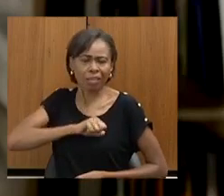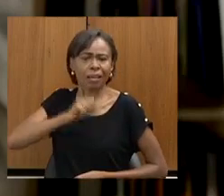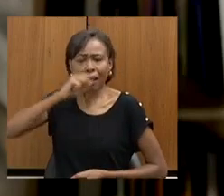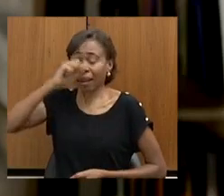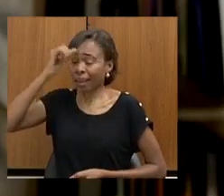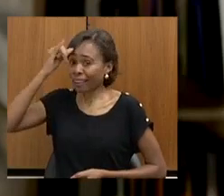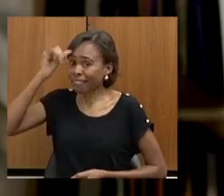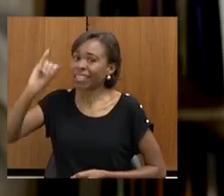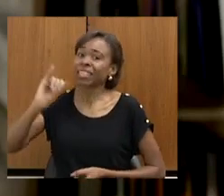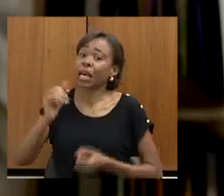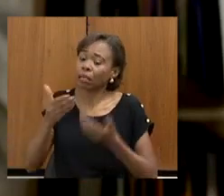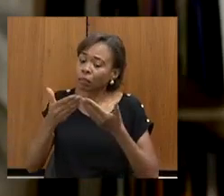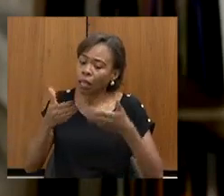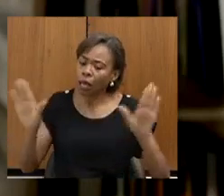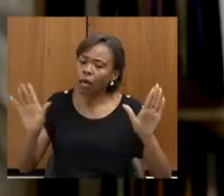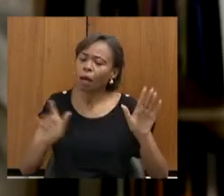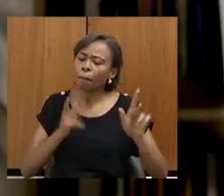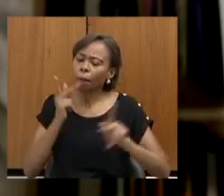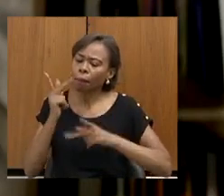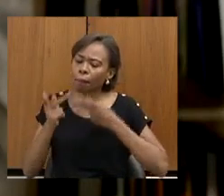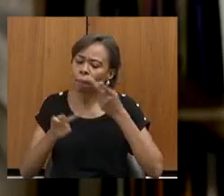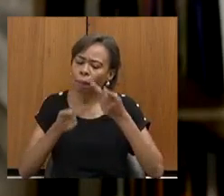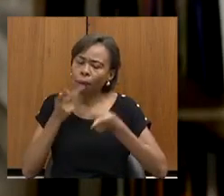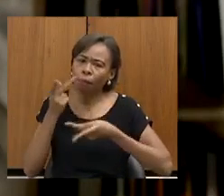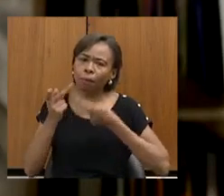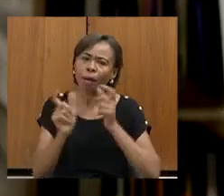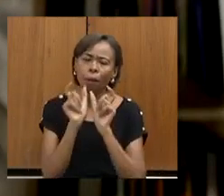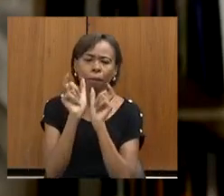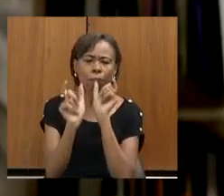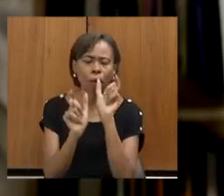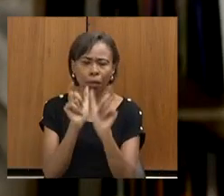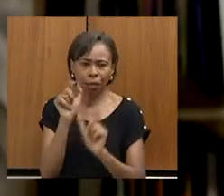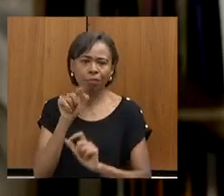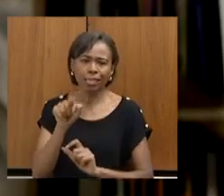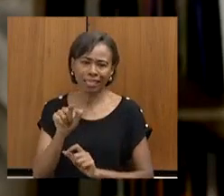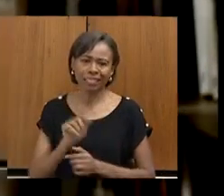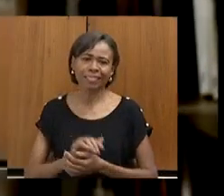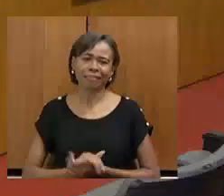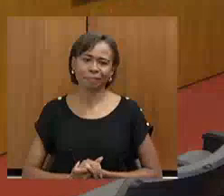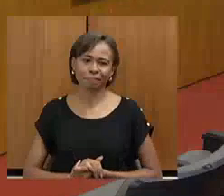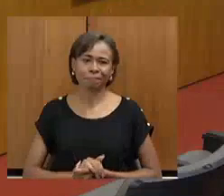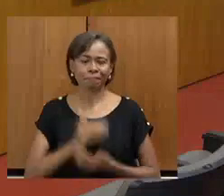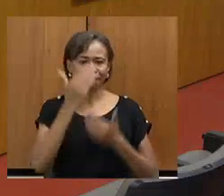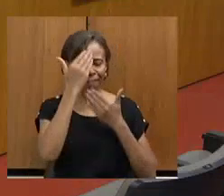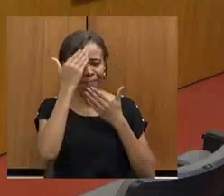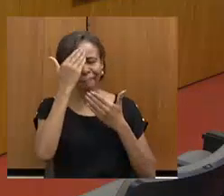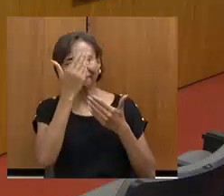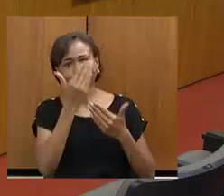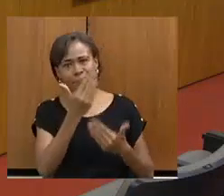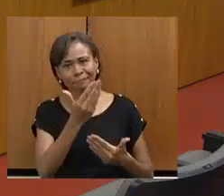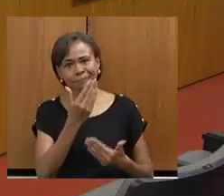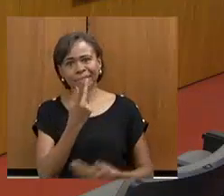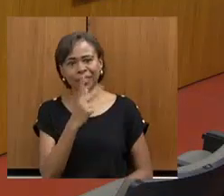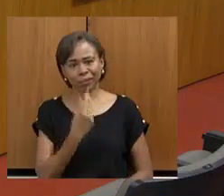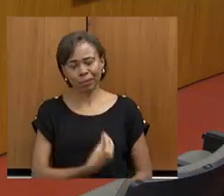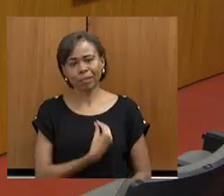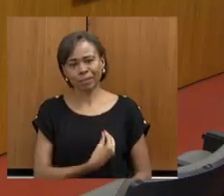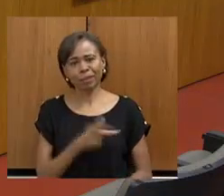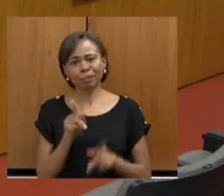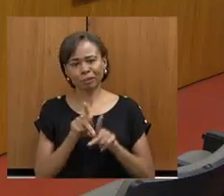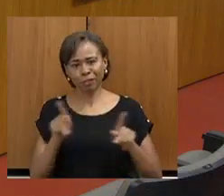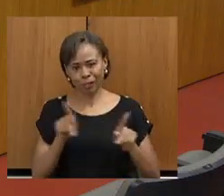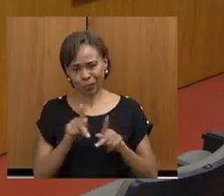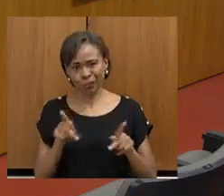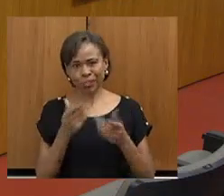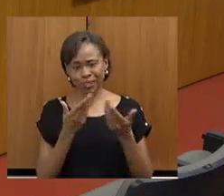da conversação e da palavra também para eles. Muito obrigado. Agradeço a sua participação, professora